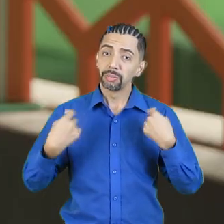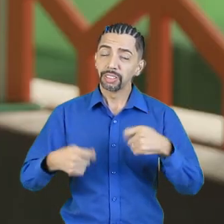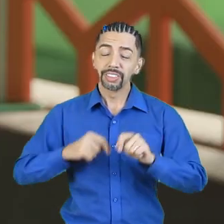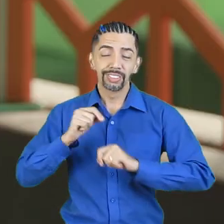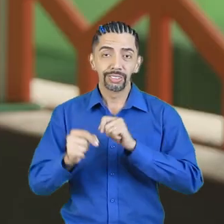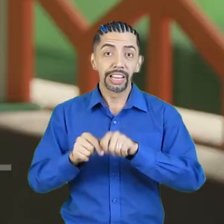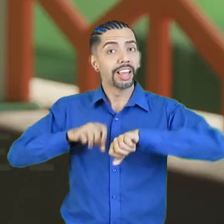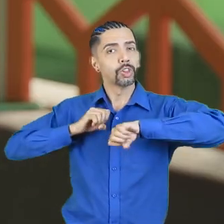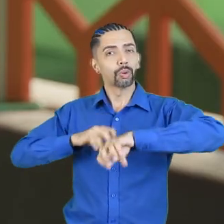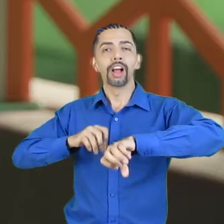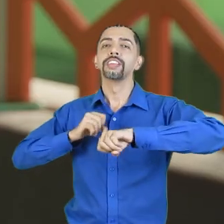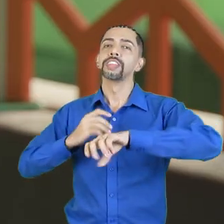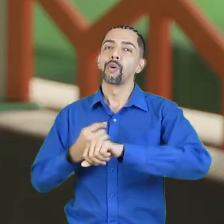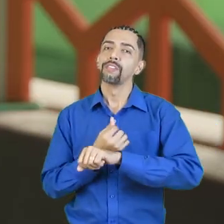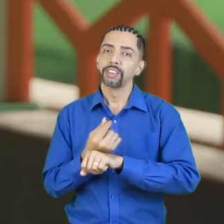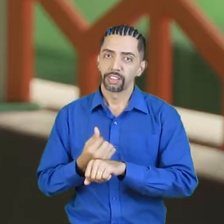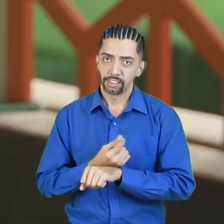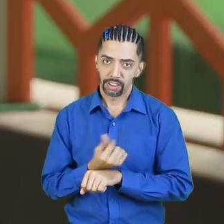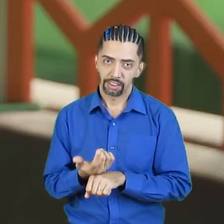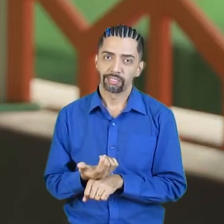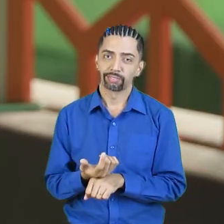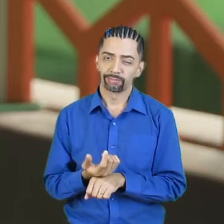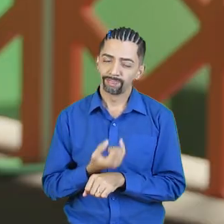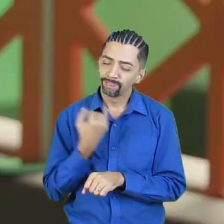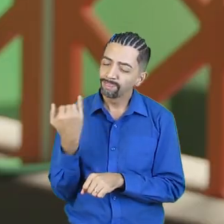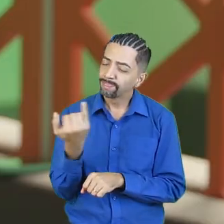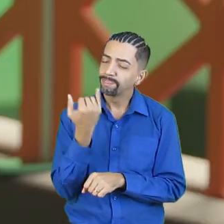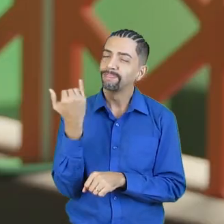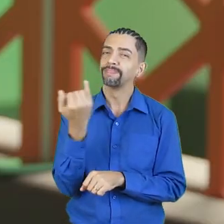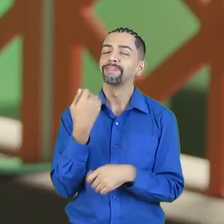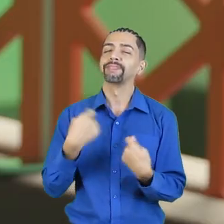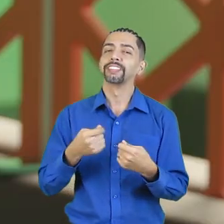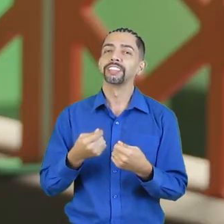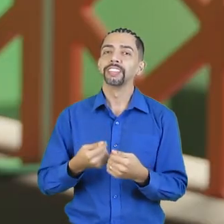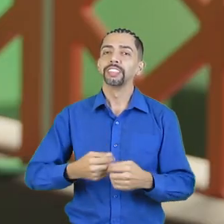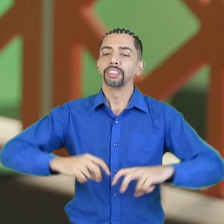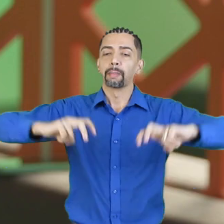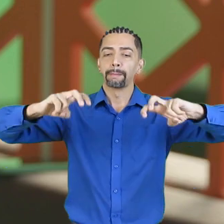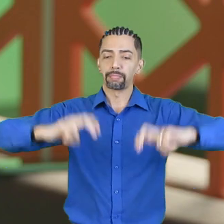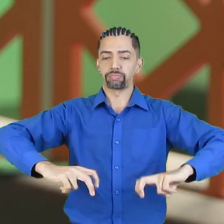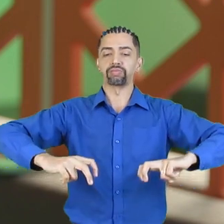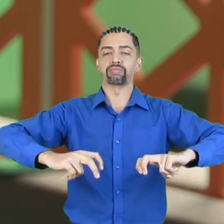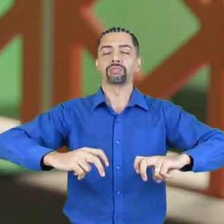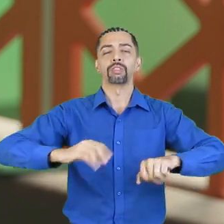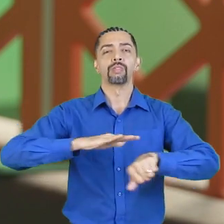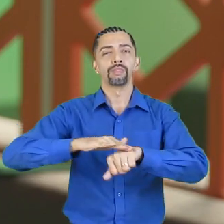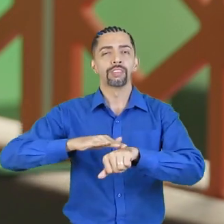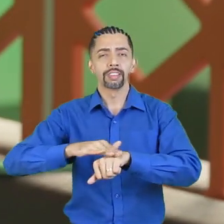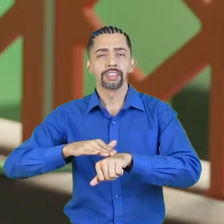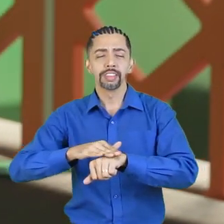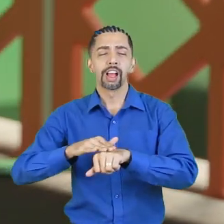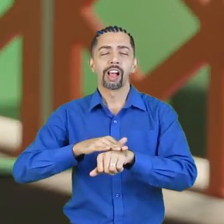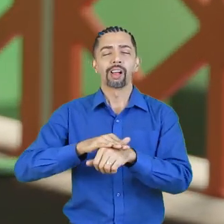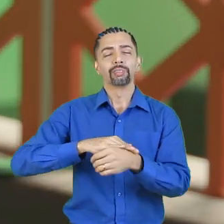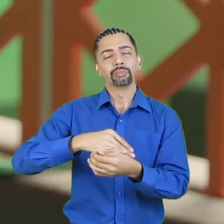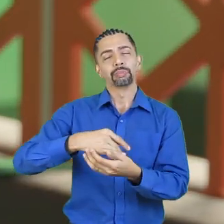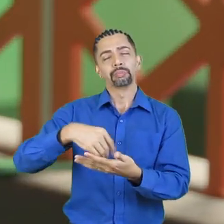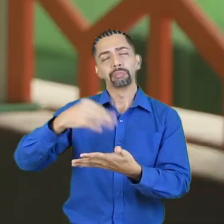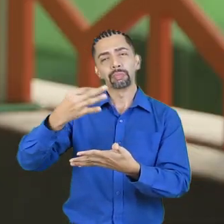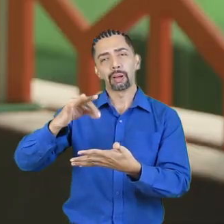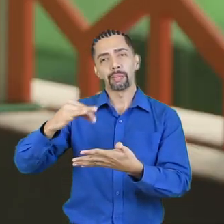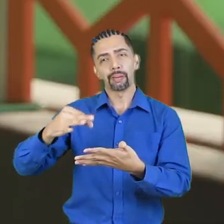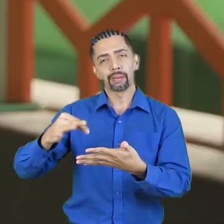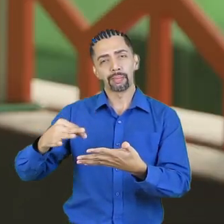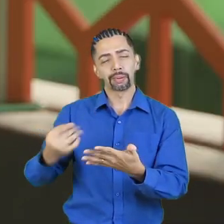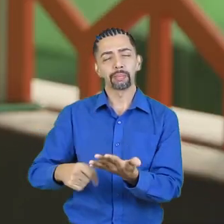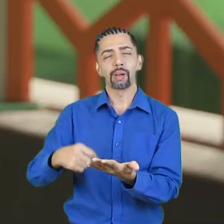imprescindível. É lógico que teremos que fazer um grande alinhamento de propósitos, de necessidades, de desejos, de sonhos,